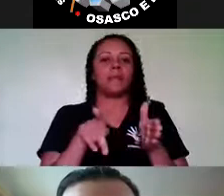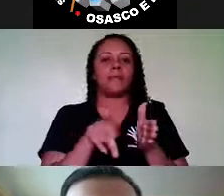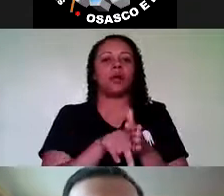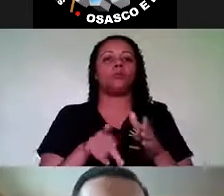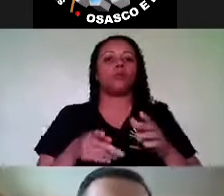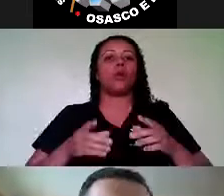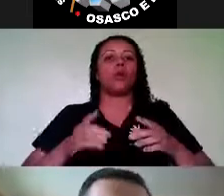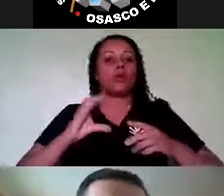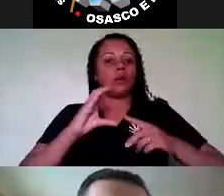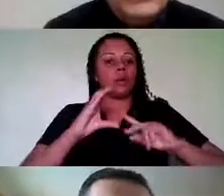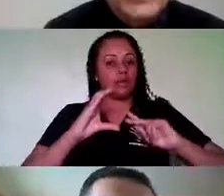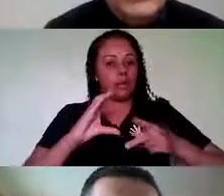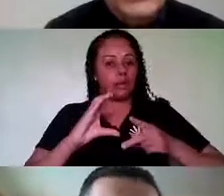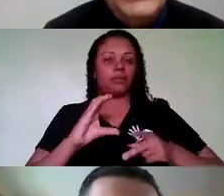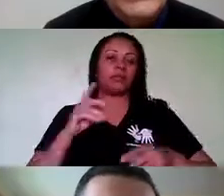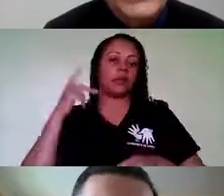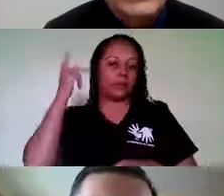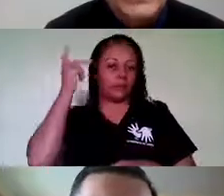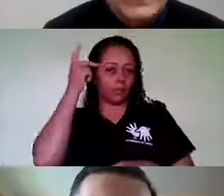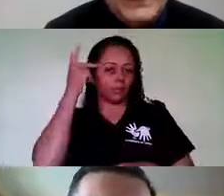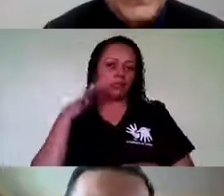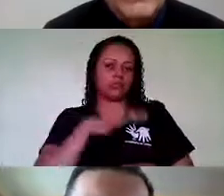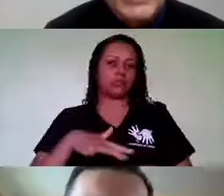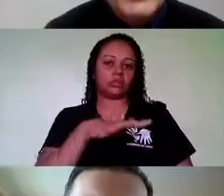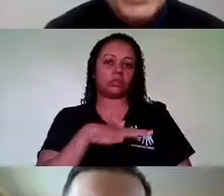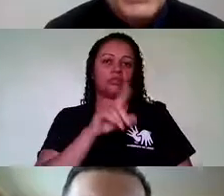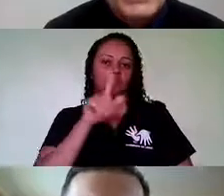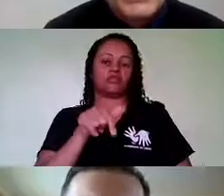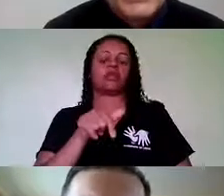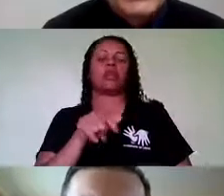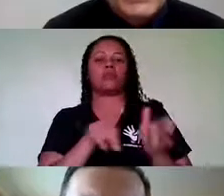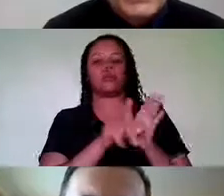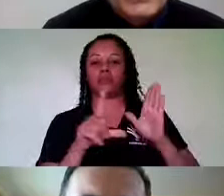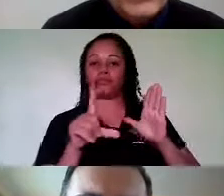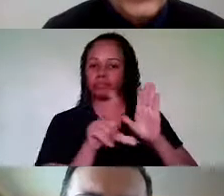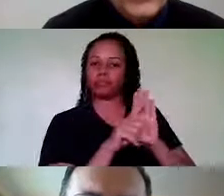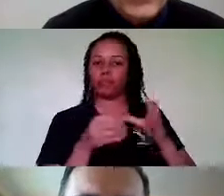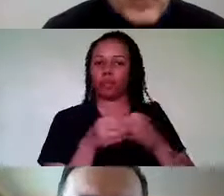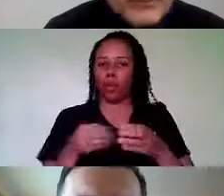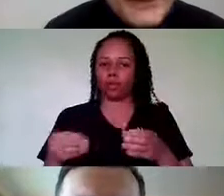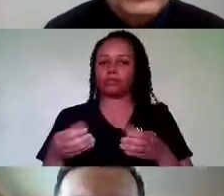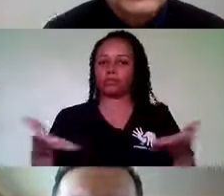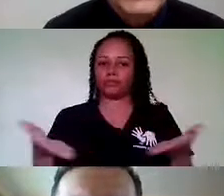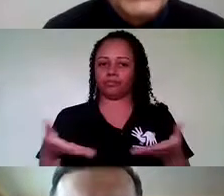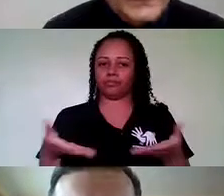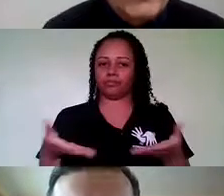frente da organização da Lei de Cotas esse ano. Era mais para a gente ter, vamos dizer, um